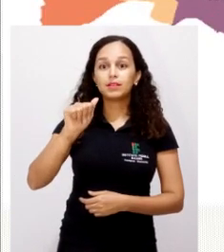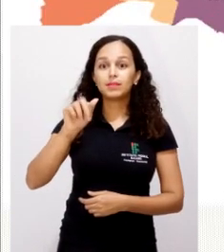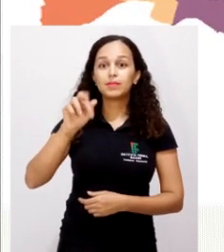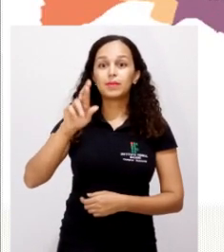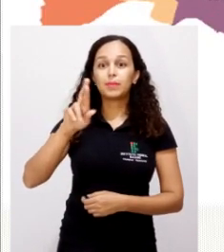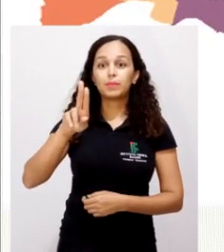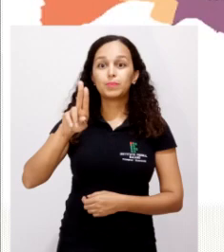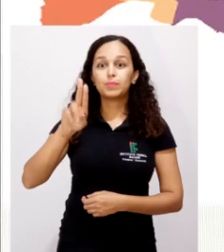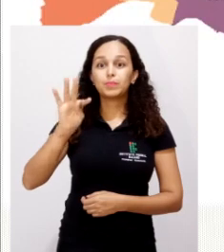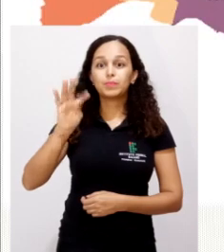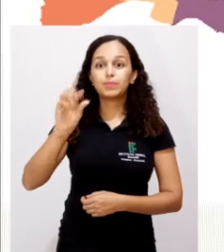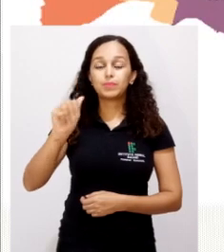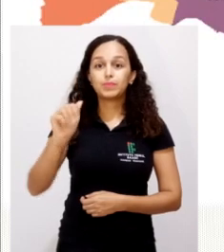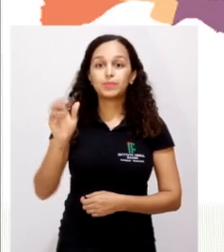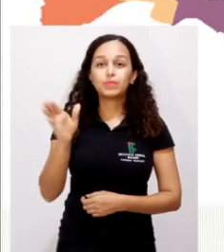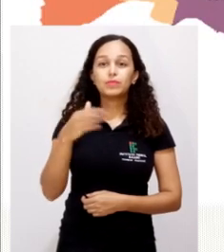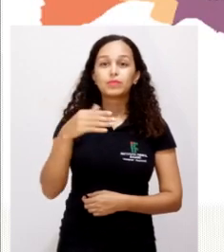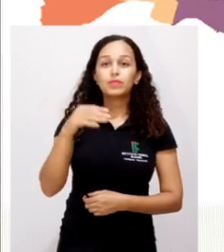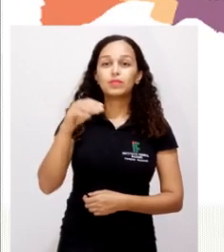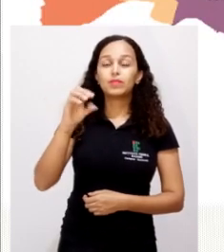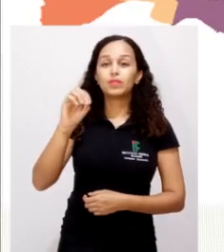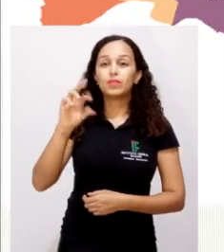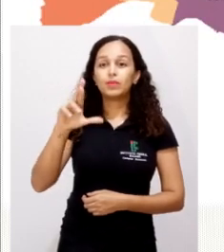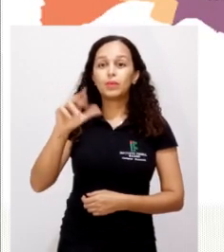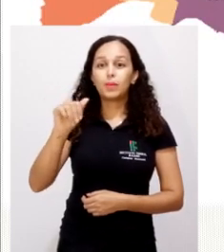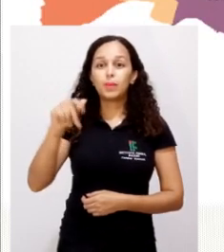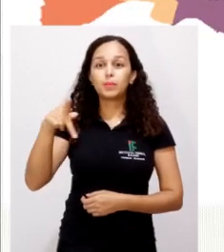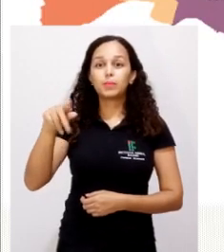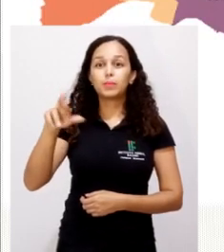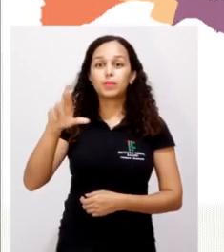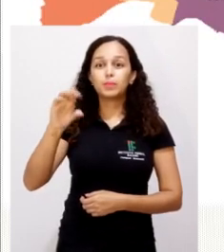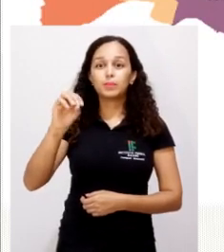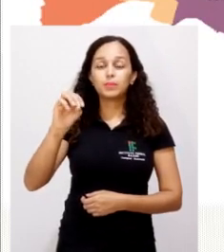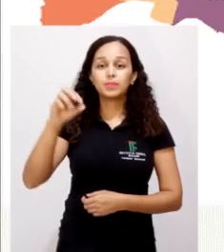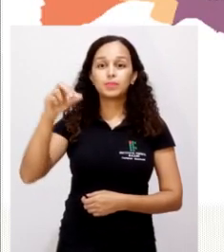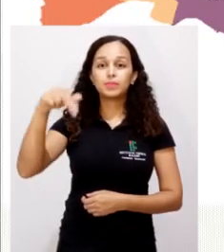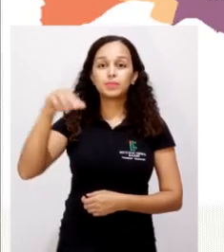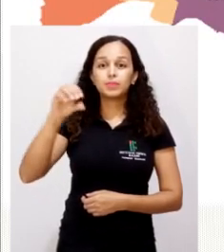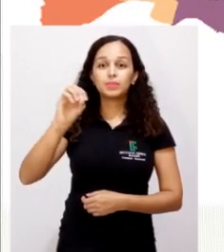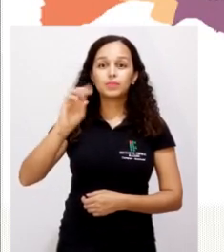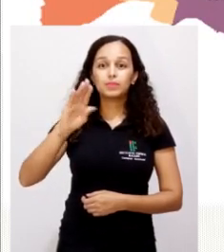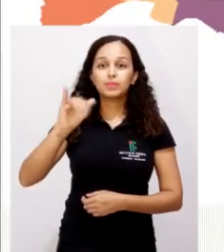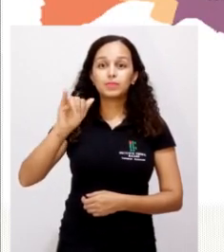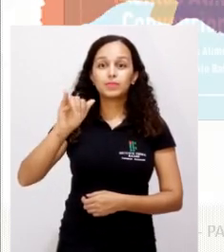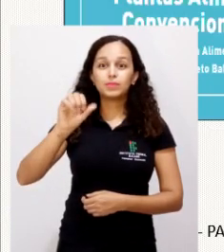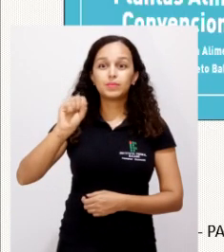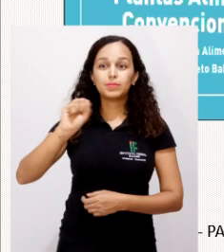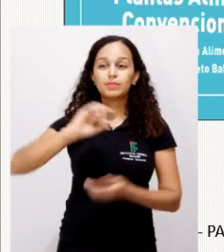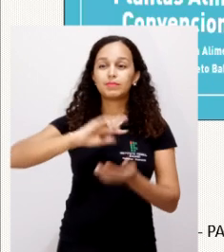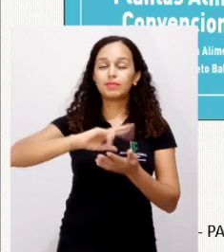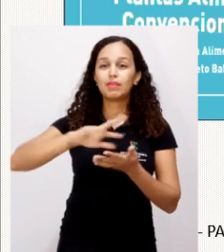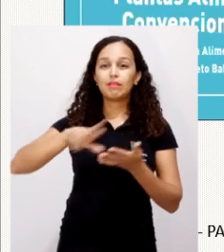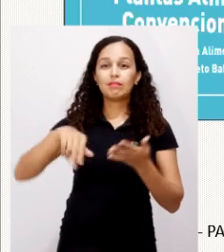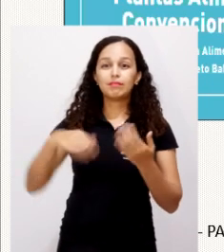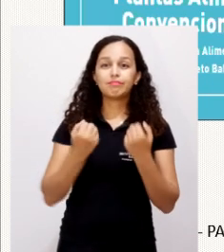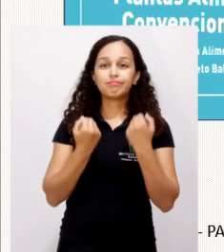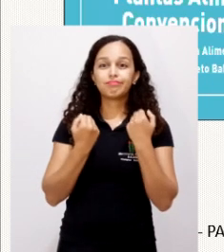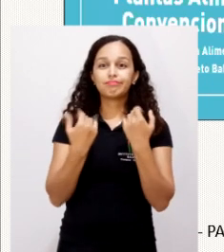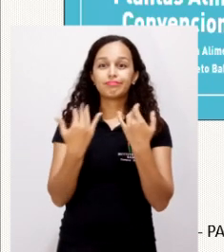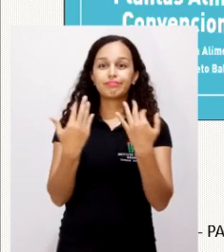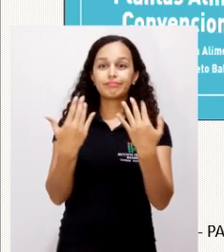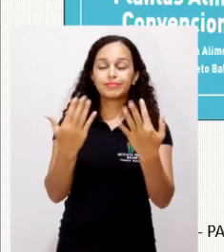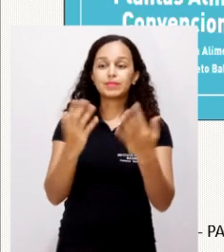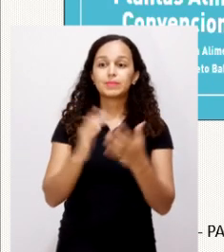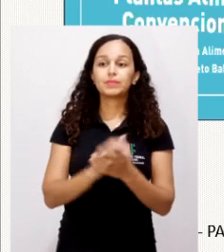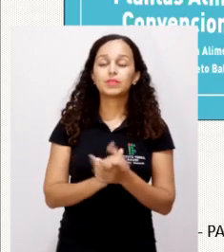e também beldroelga como sendo de crescimento espontâneo, né, são plantas silvestres. Um